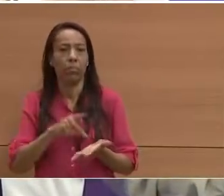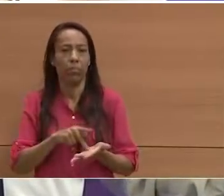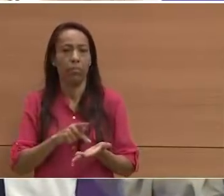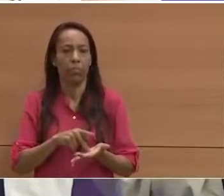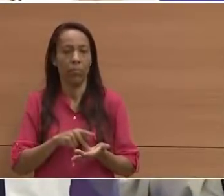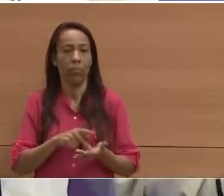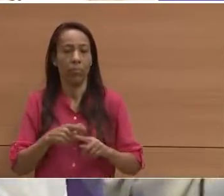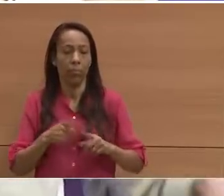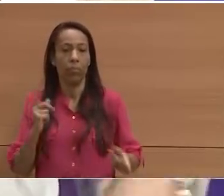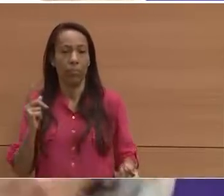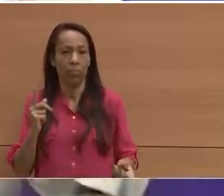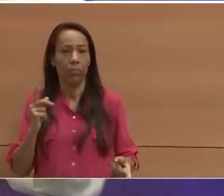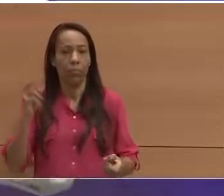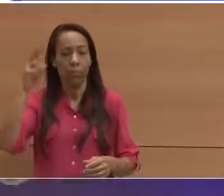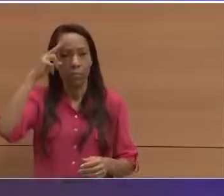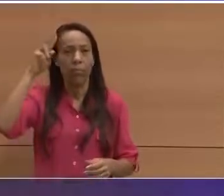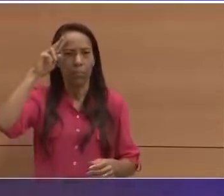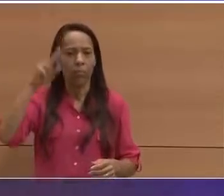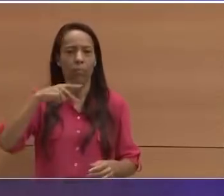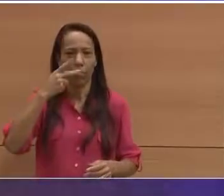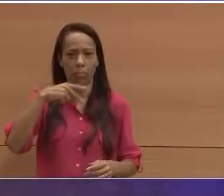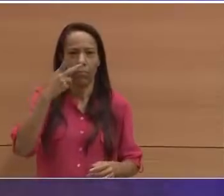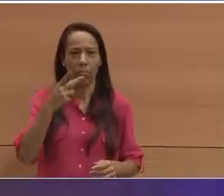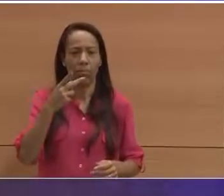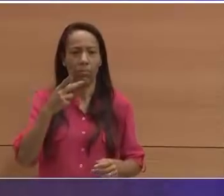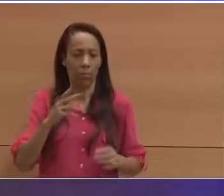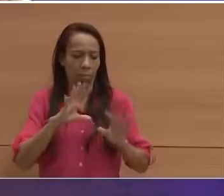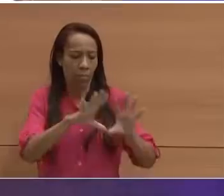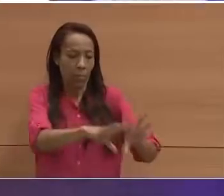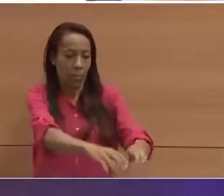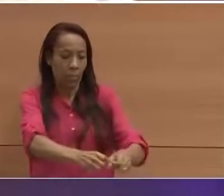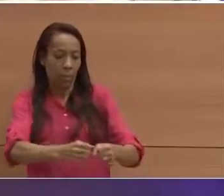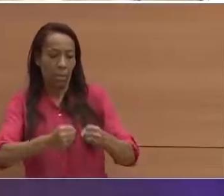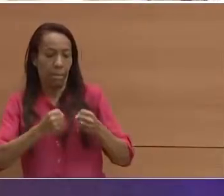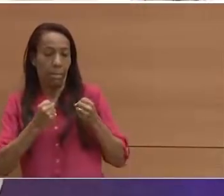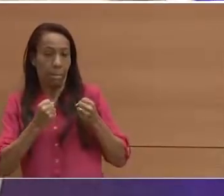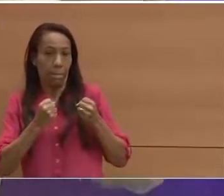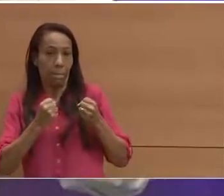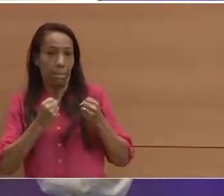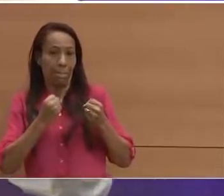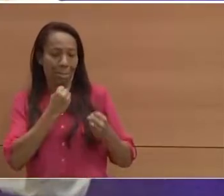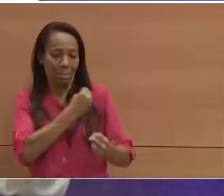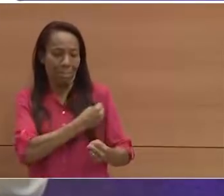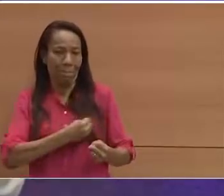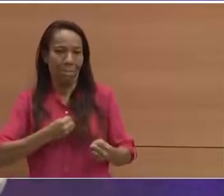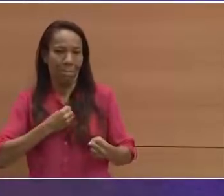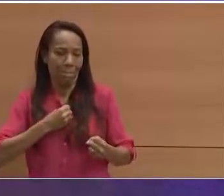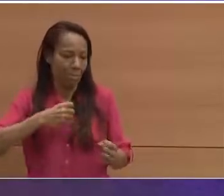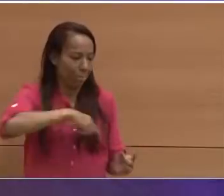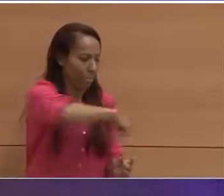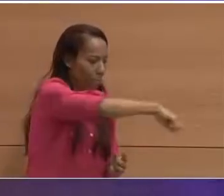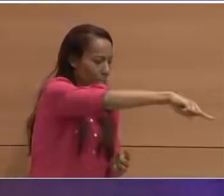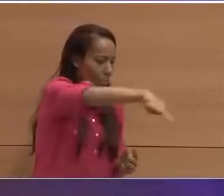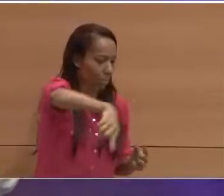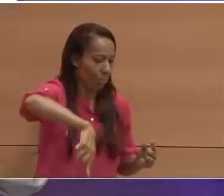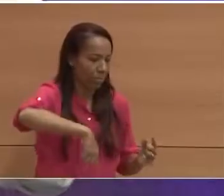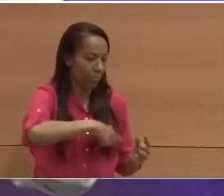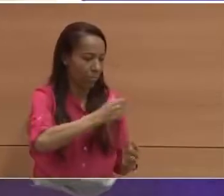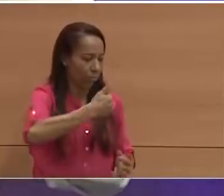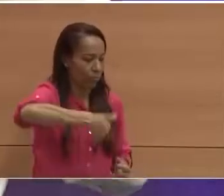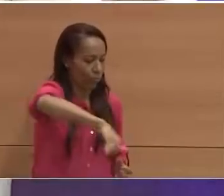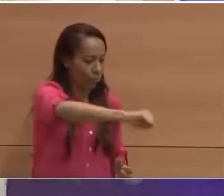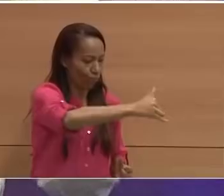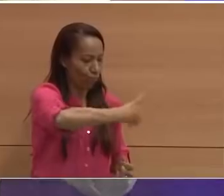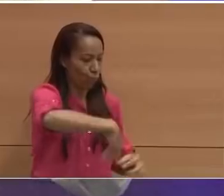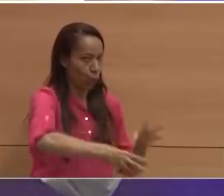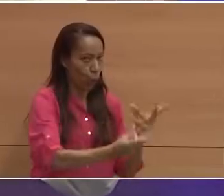desobediência ao imperador, jogaram João num tanque de óleo quente, tá?